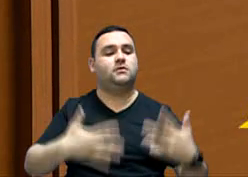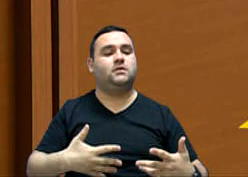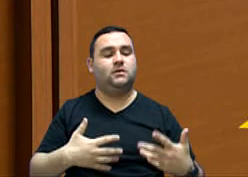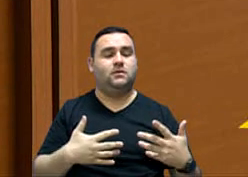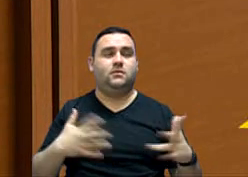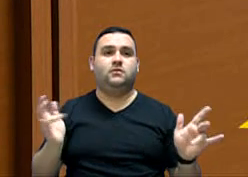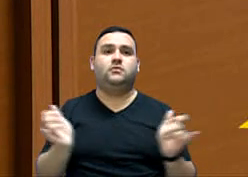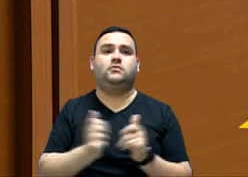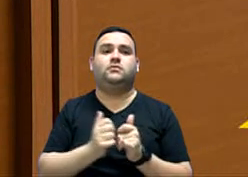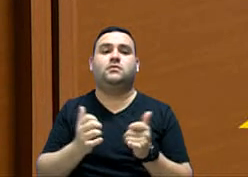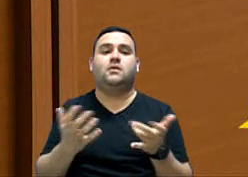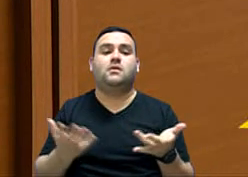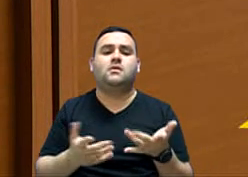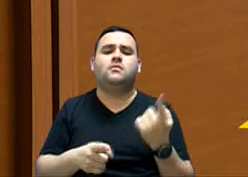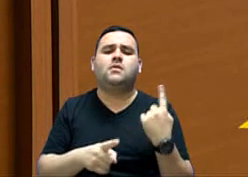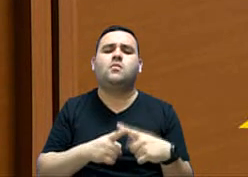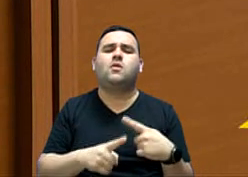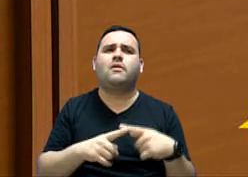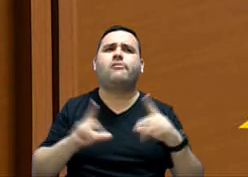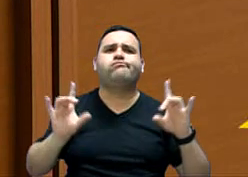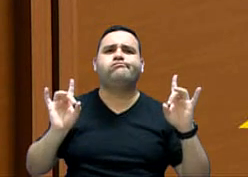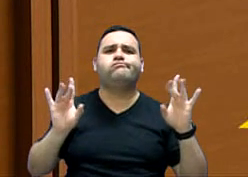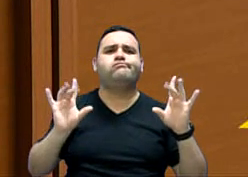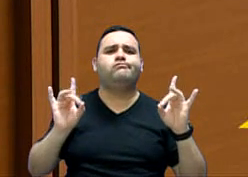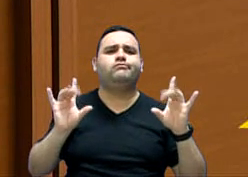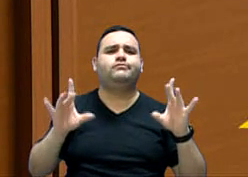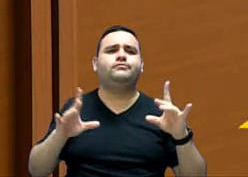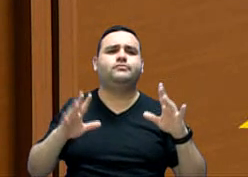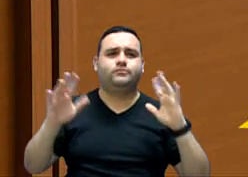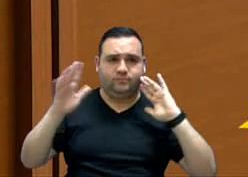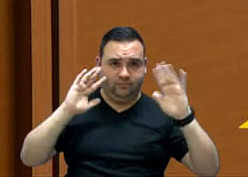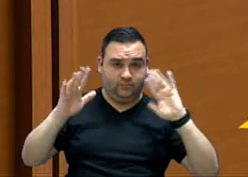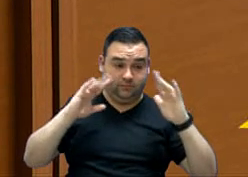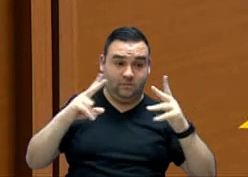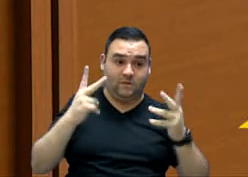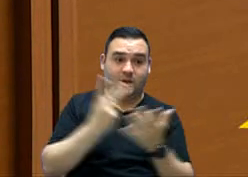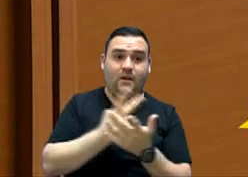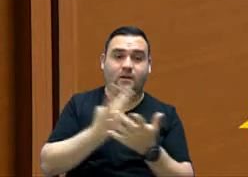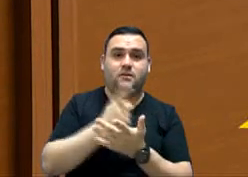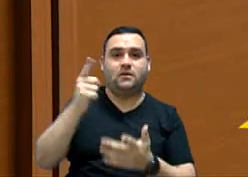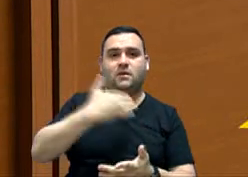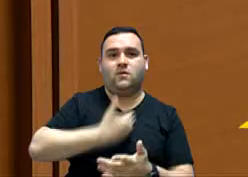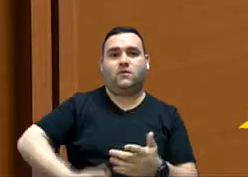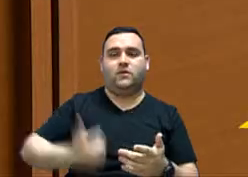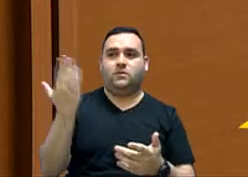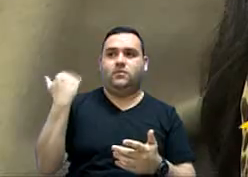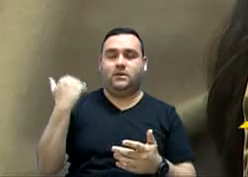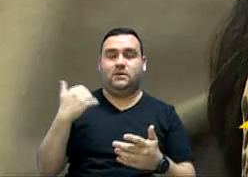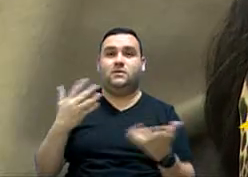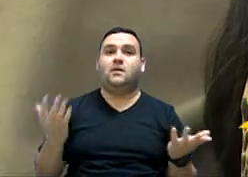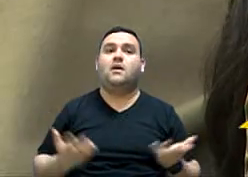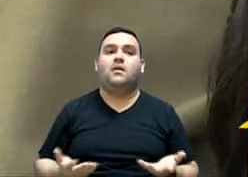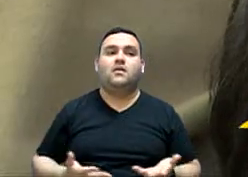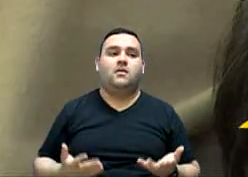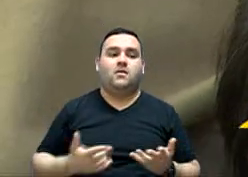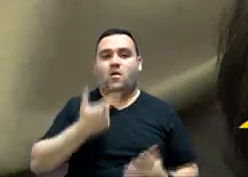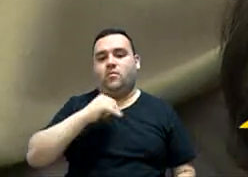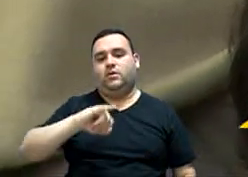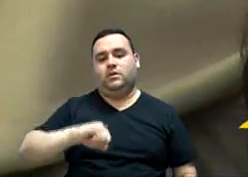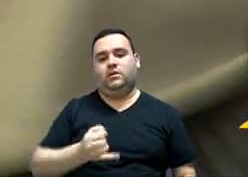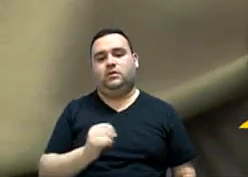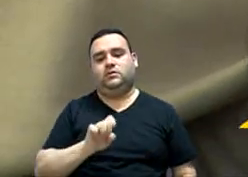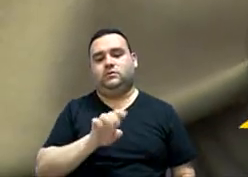justificando aqui o porquê de uma solenidade, tendo em vista que o erro foi lá no governo anterior e aqui o